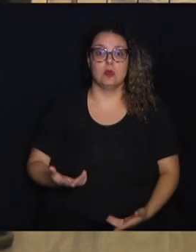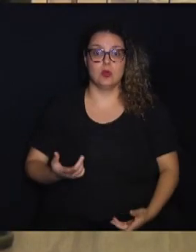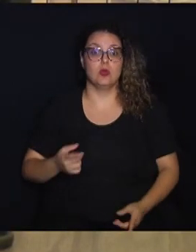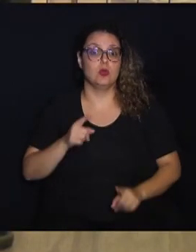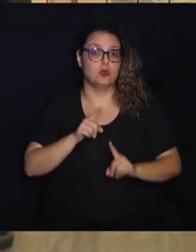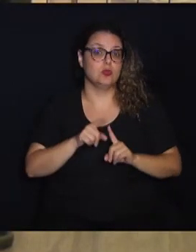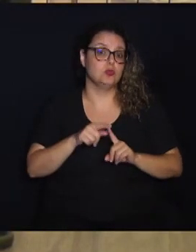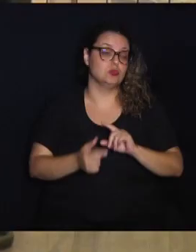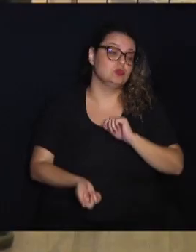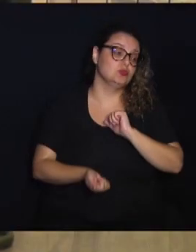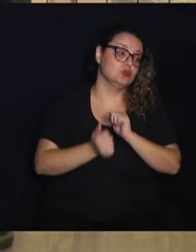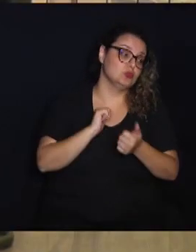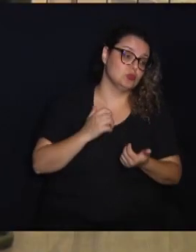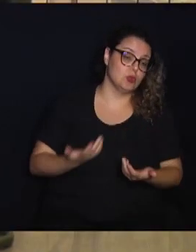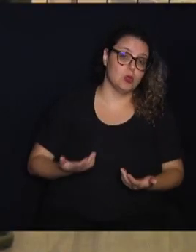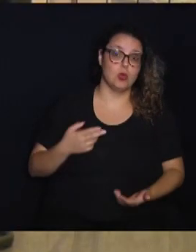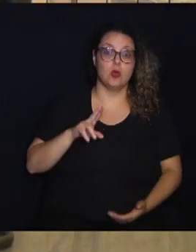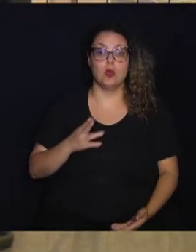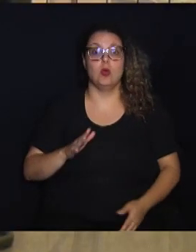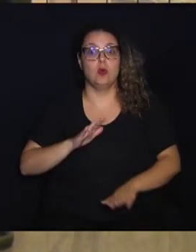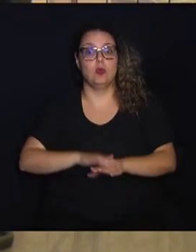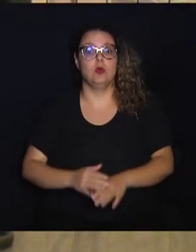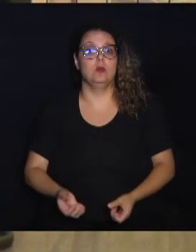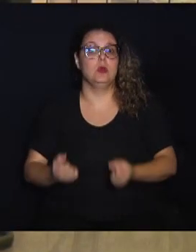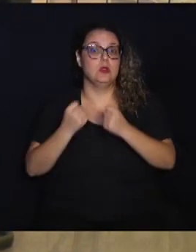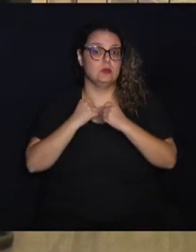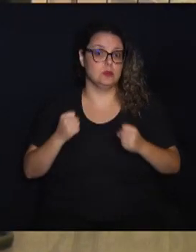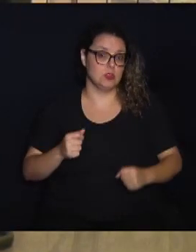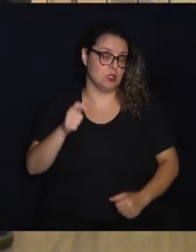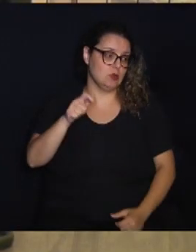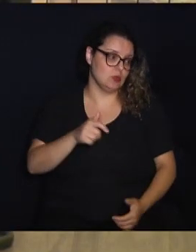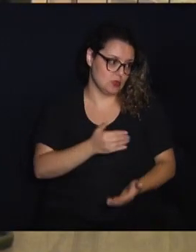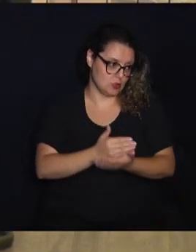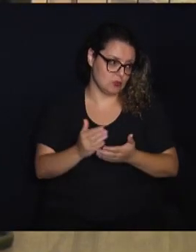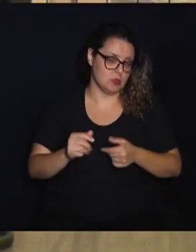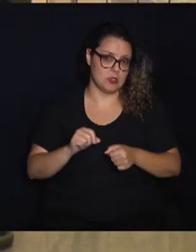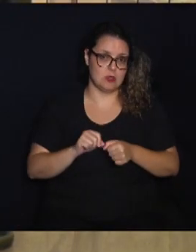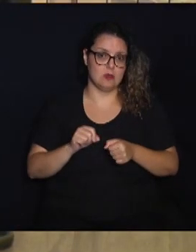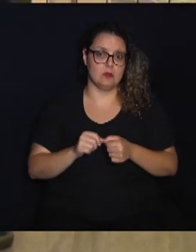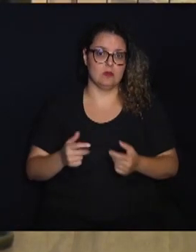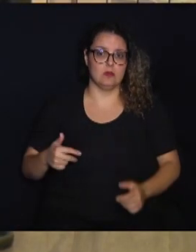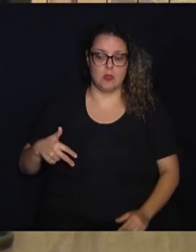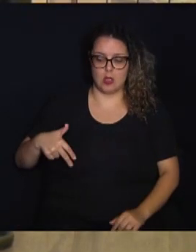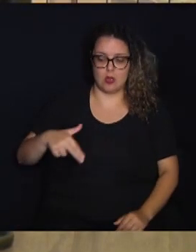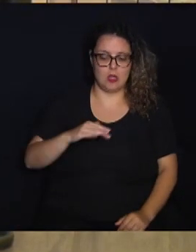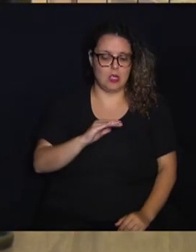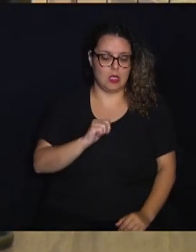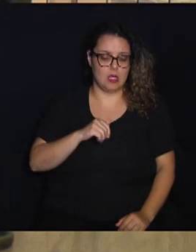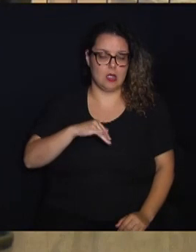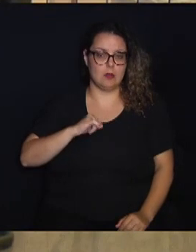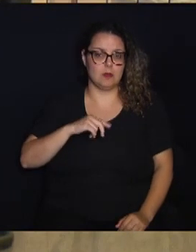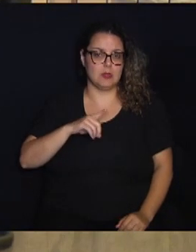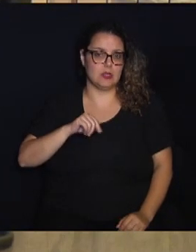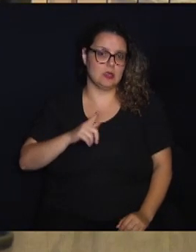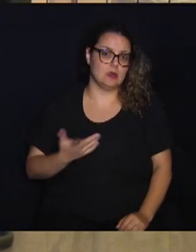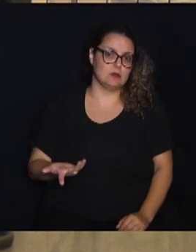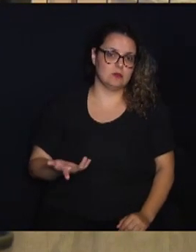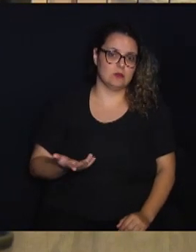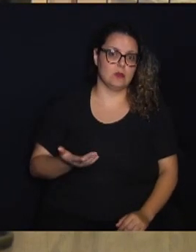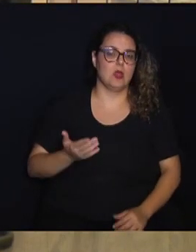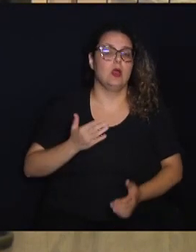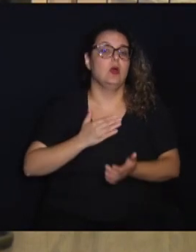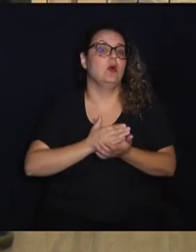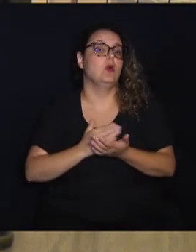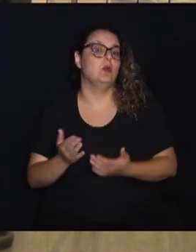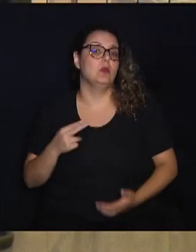modalidade esportiva ou a atividade física que a pessoa vai começar a fazer? Caminhada, por exemplo, seria o início